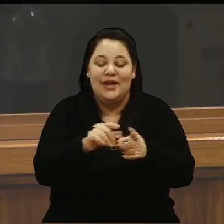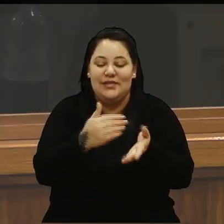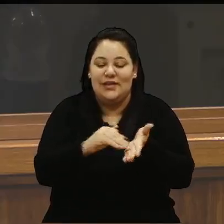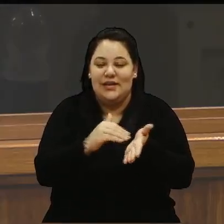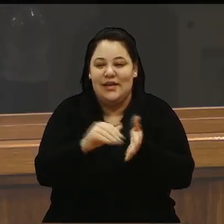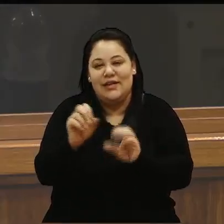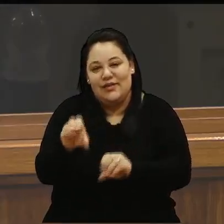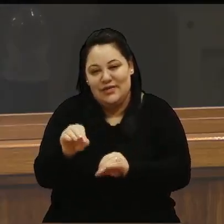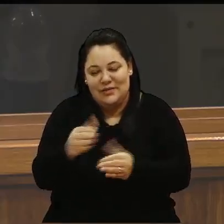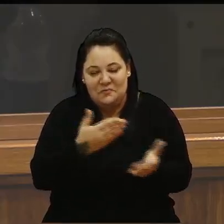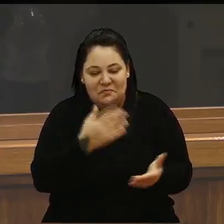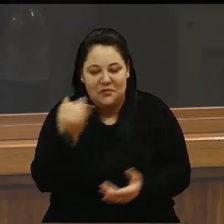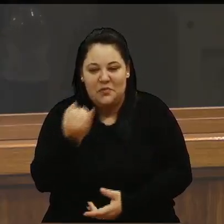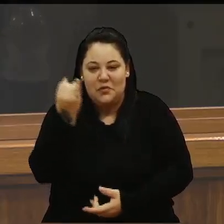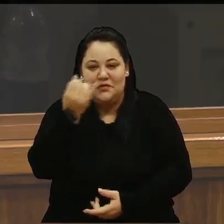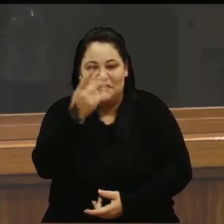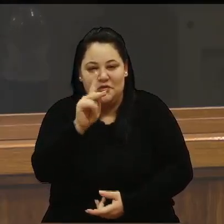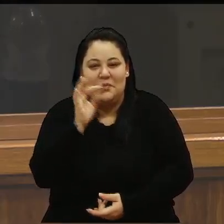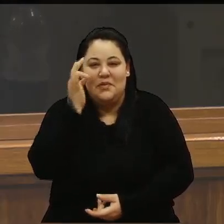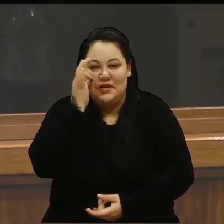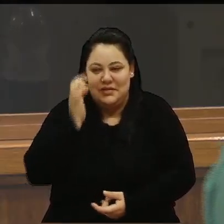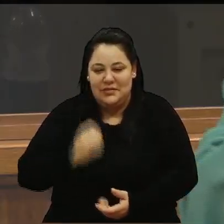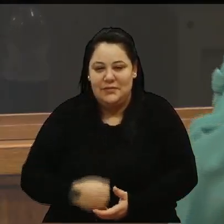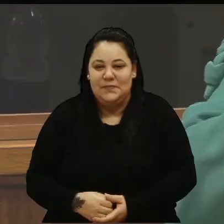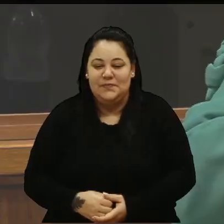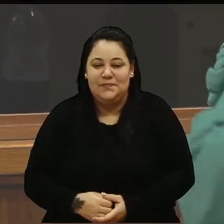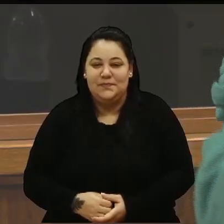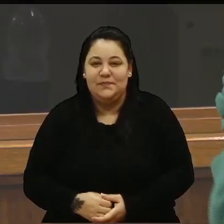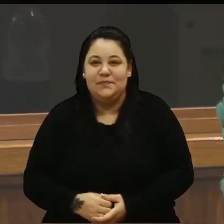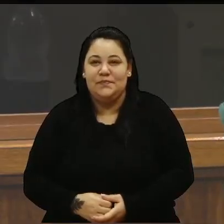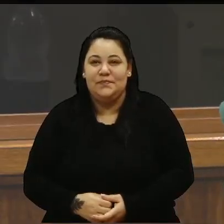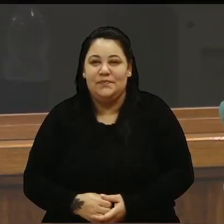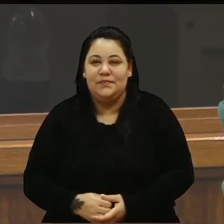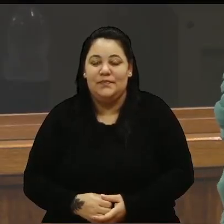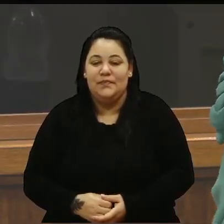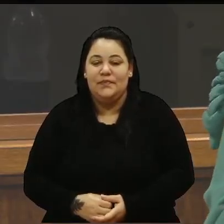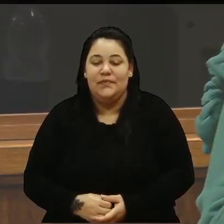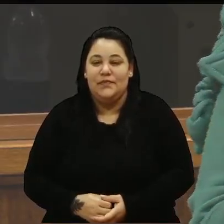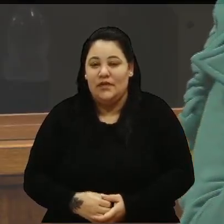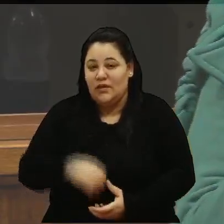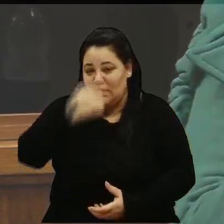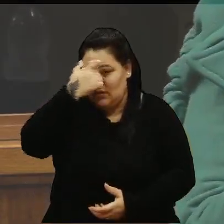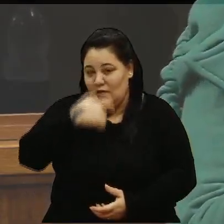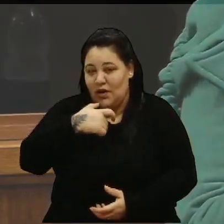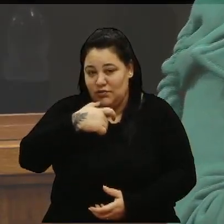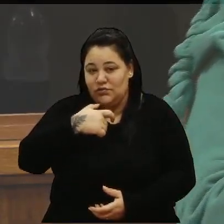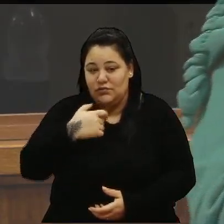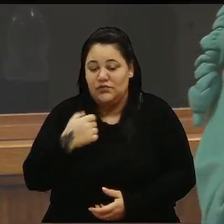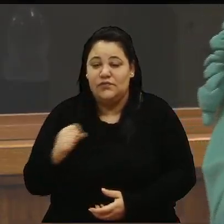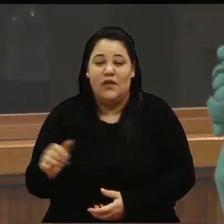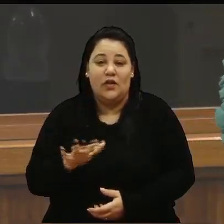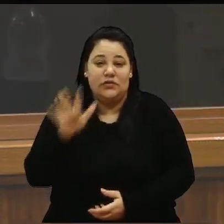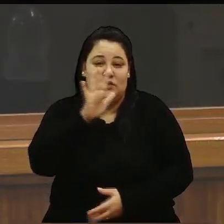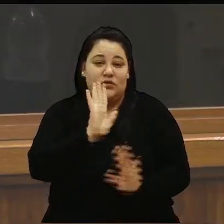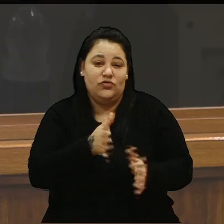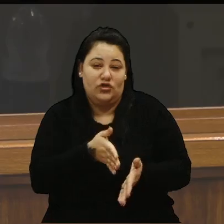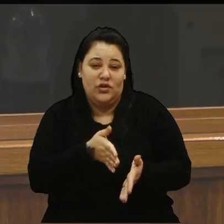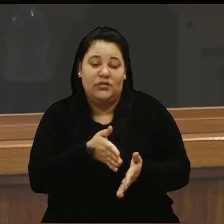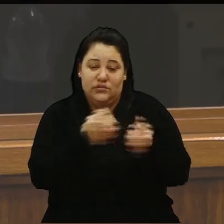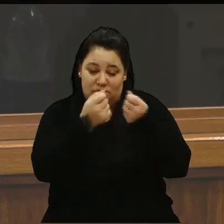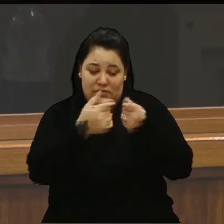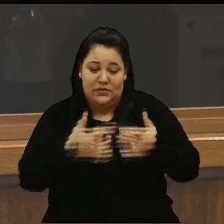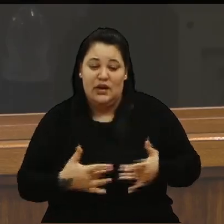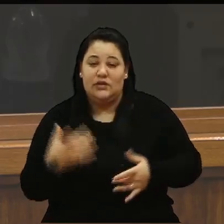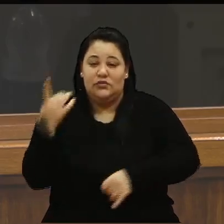Educação, importante sua presença. E eu acho que valorizar, eu tinha comentado lá no dia que